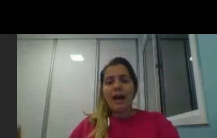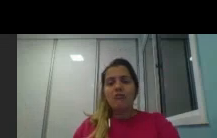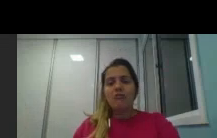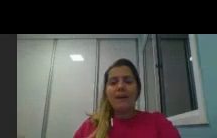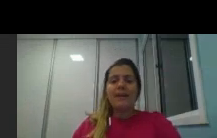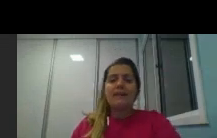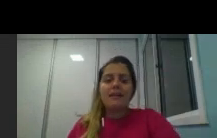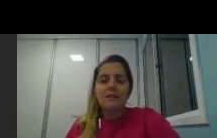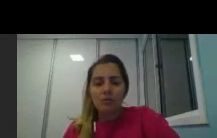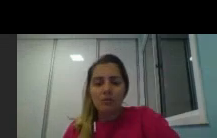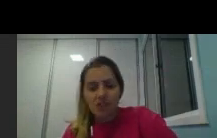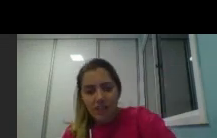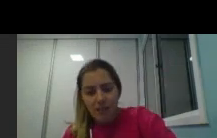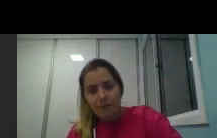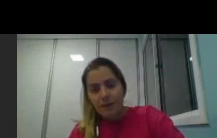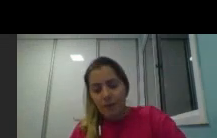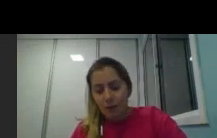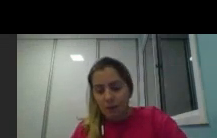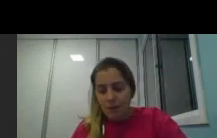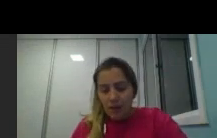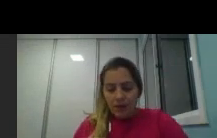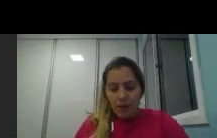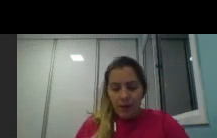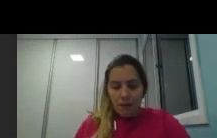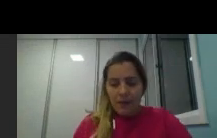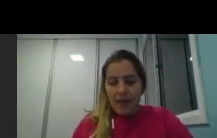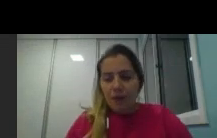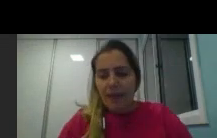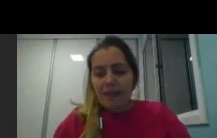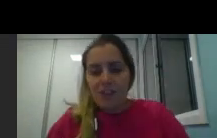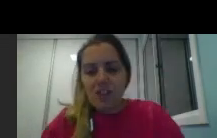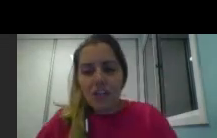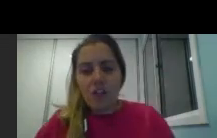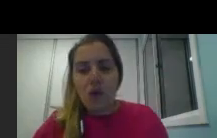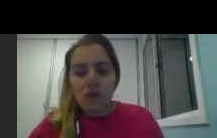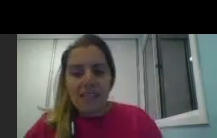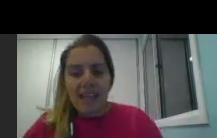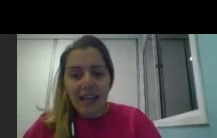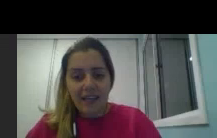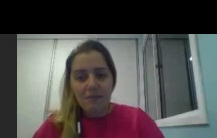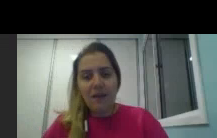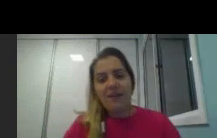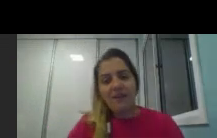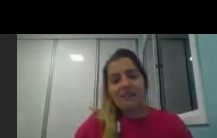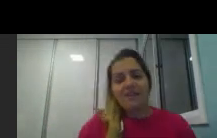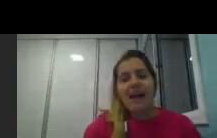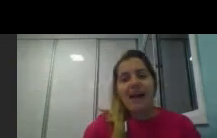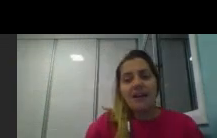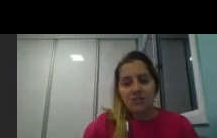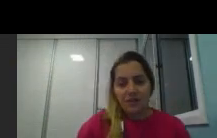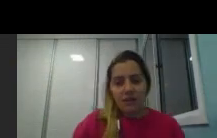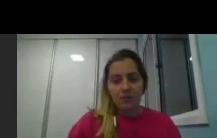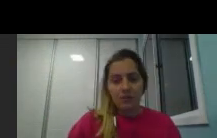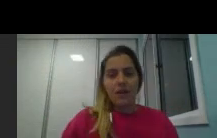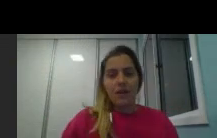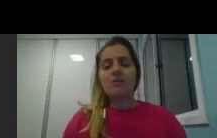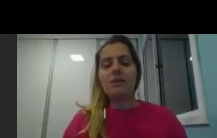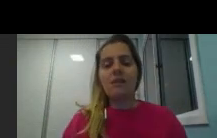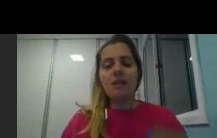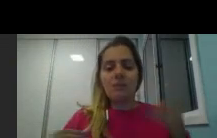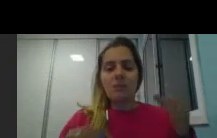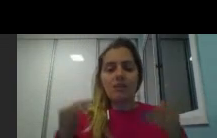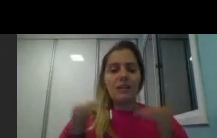se chama o grau de penetrância do gene, tá bom? Então, é o grau que esse gene consegue manifestar no